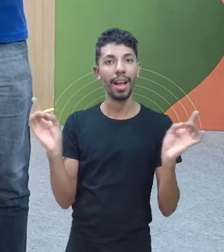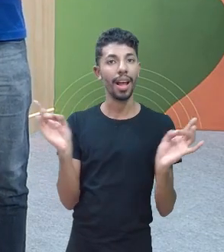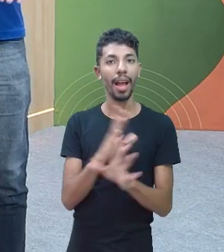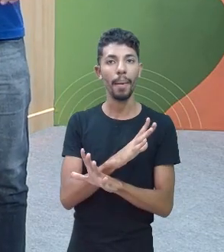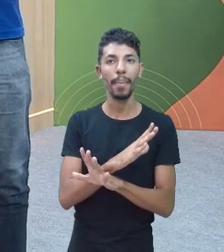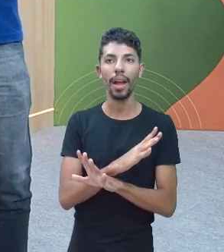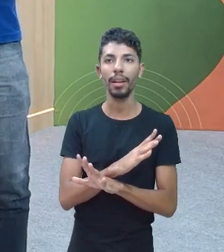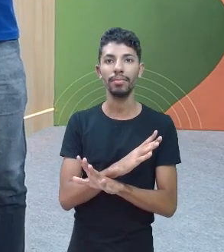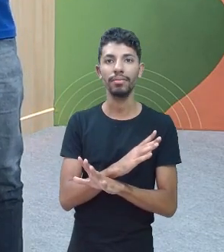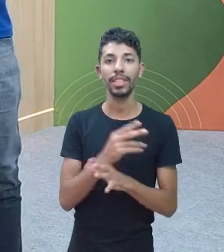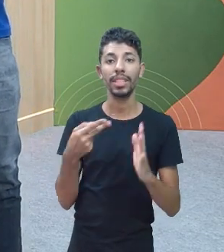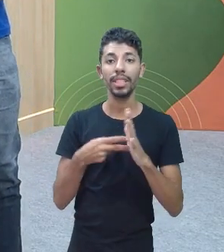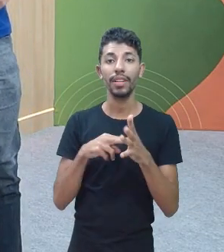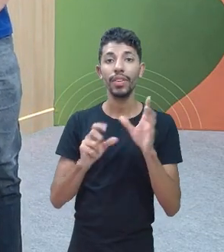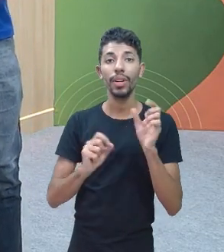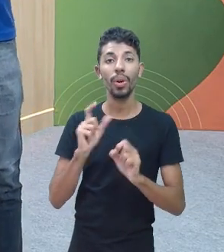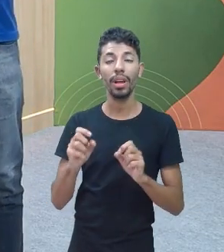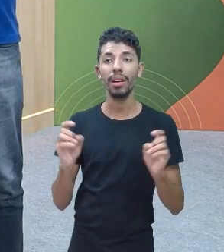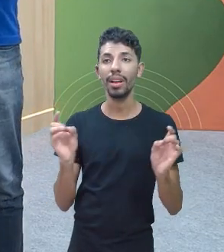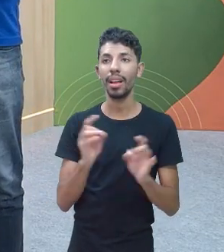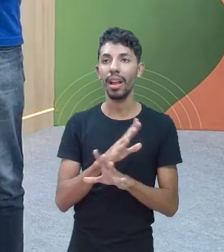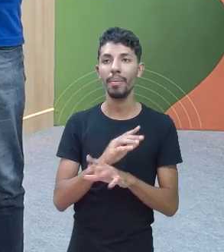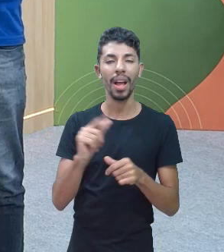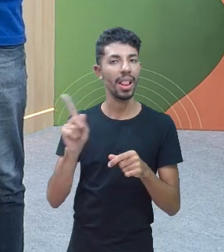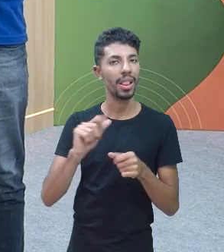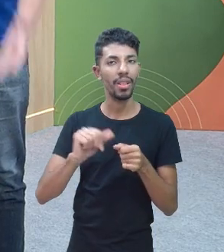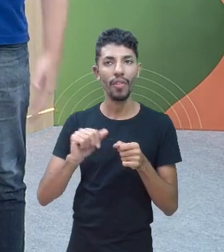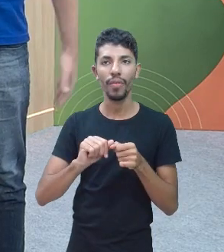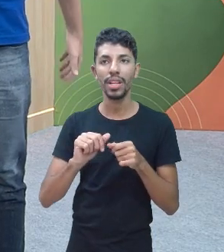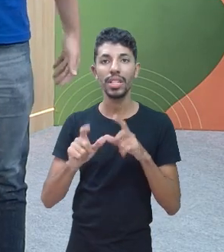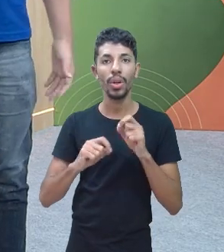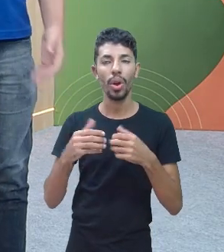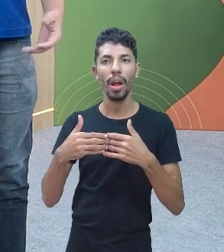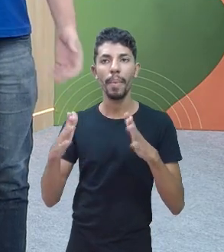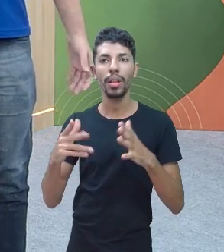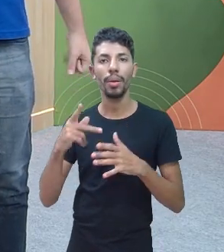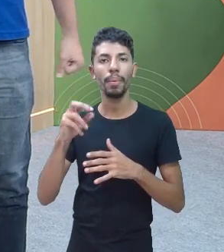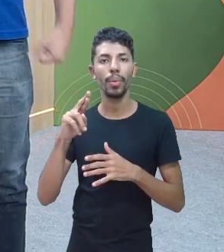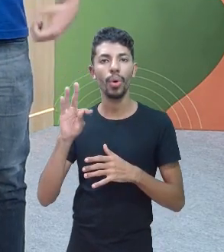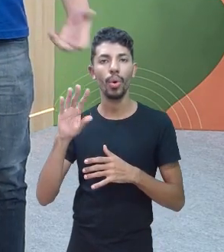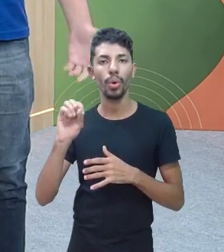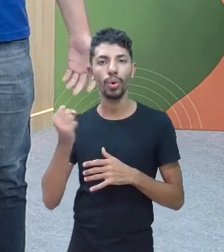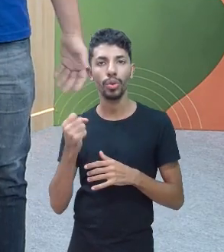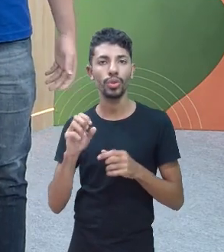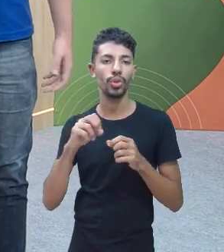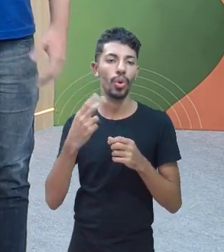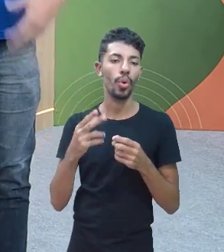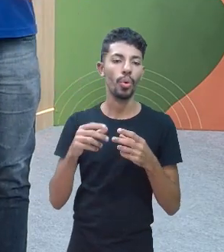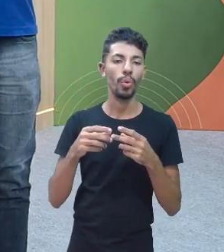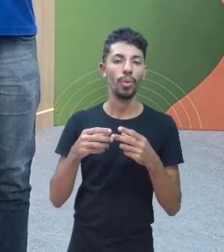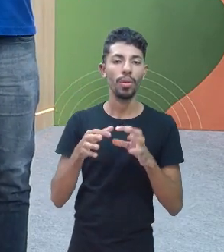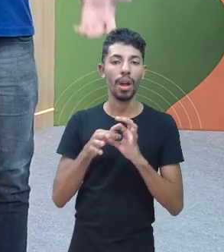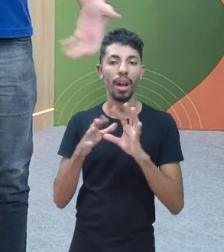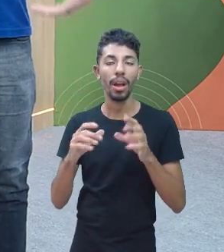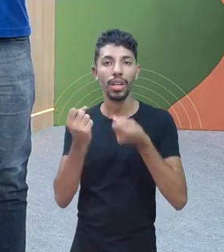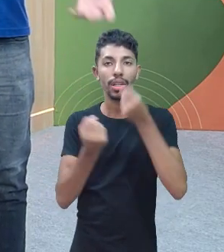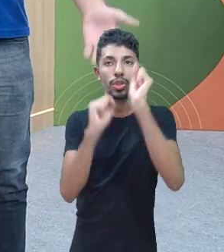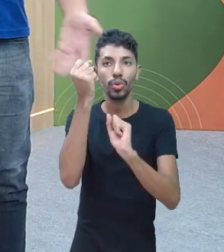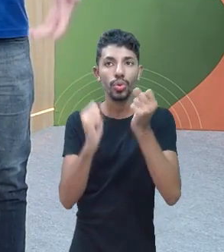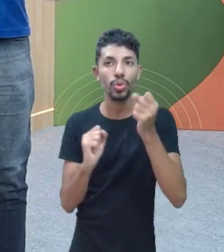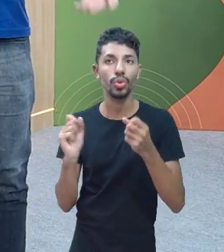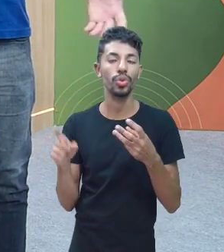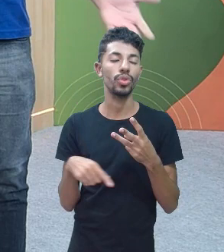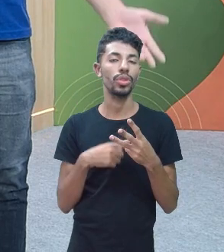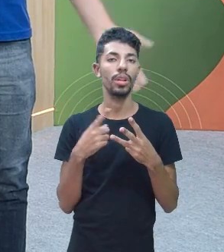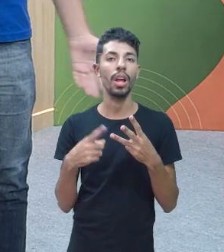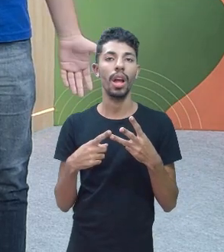Desfazer, né, a abertura dos portos, né, a autorização para a indústria, a elevação do Brasil a Reino